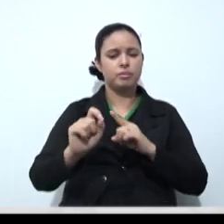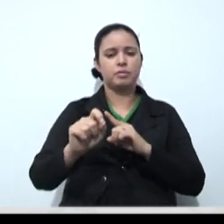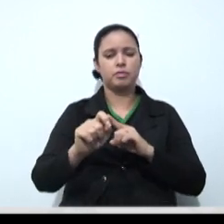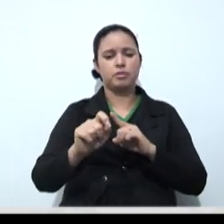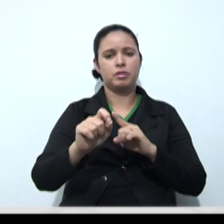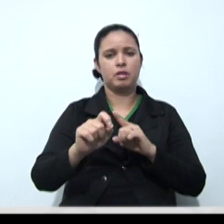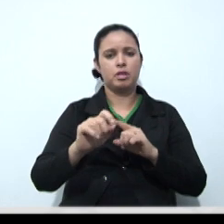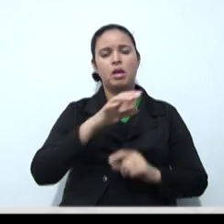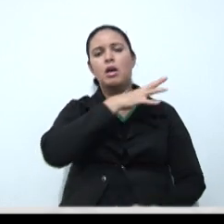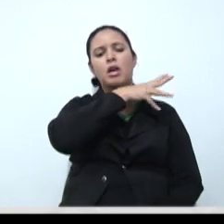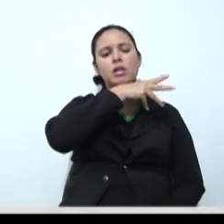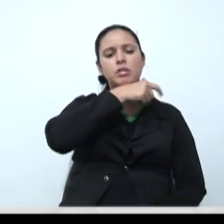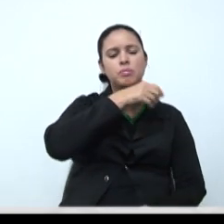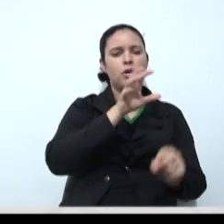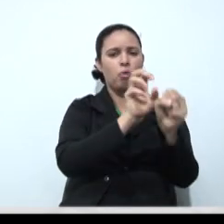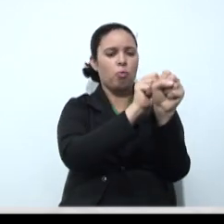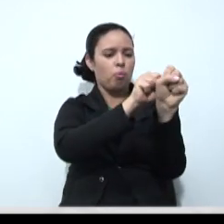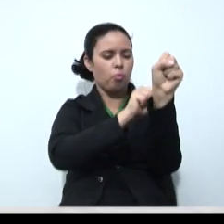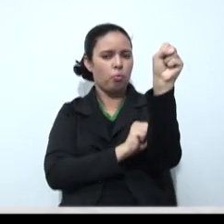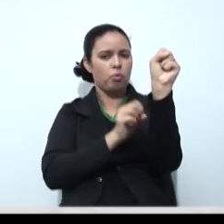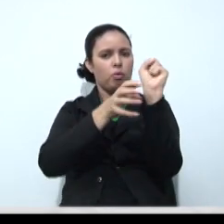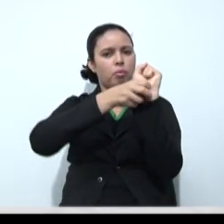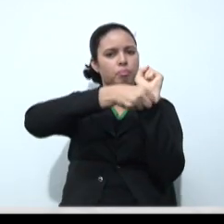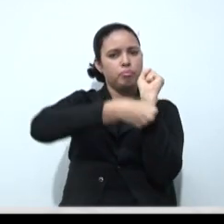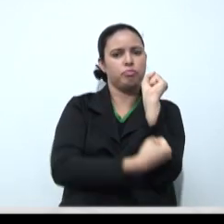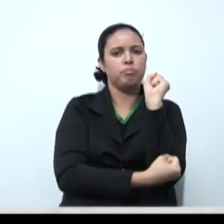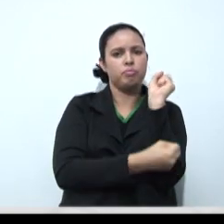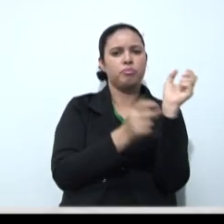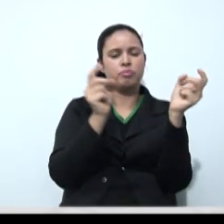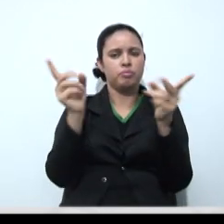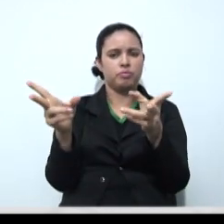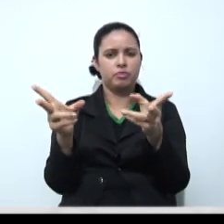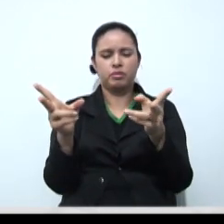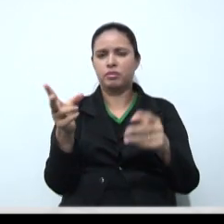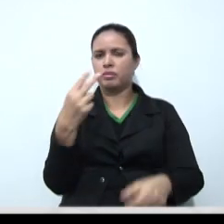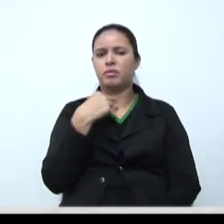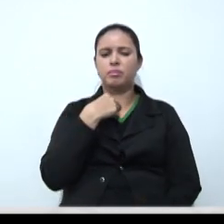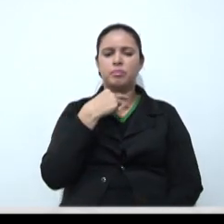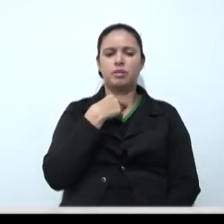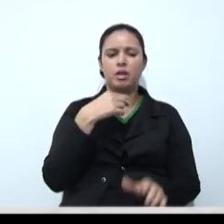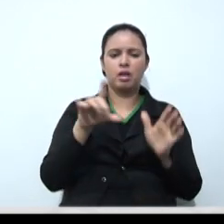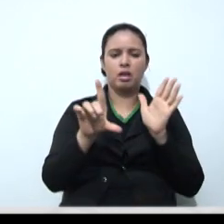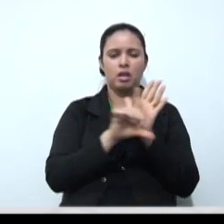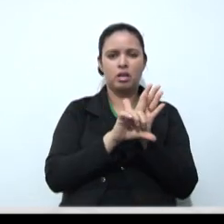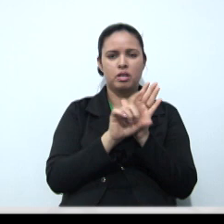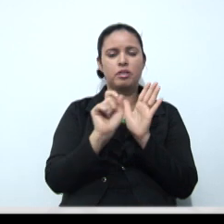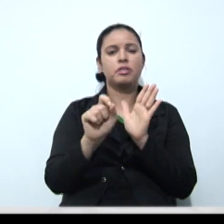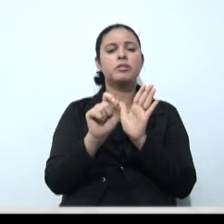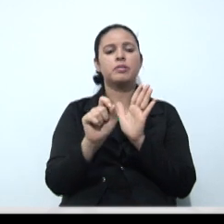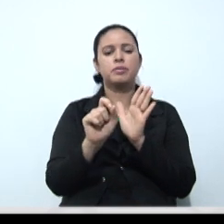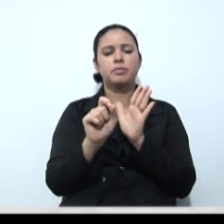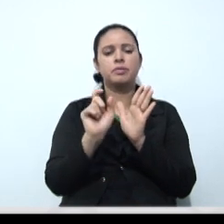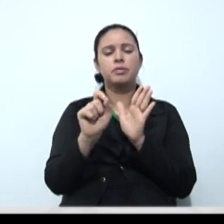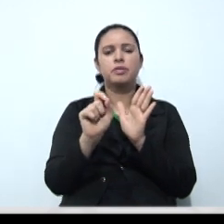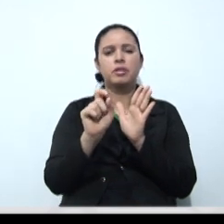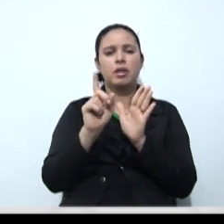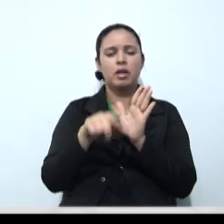e répteis em bruto. Nós temos uma outra lei também, que é a Lei dos Agrotóxicos, lá